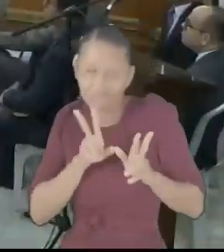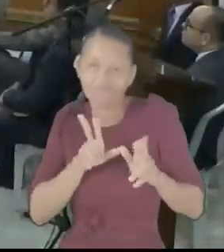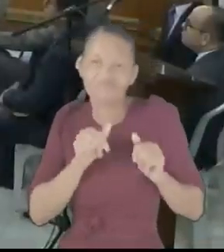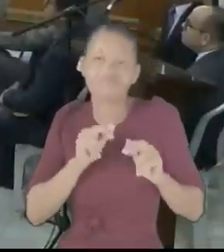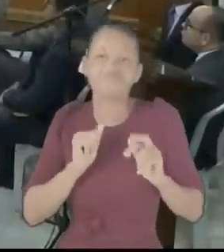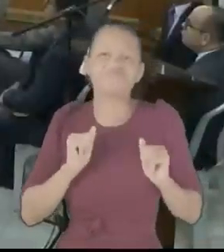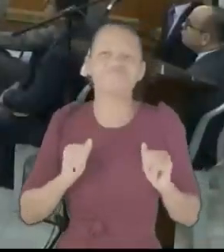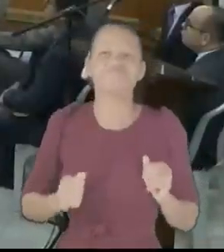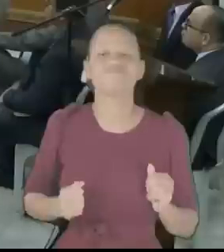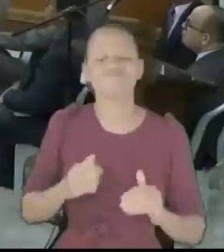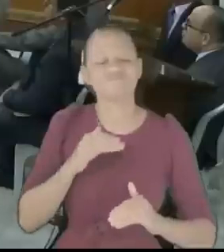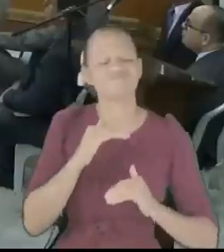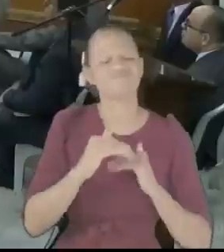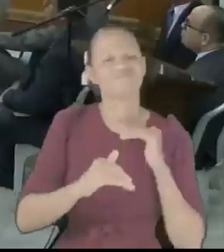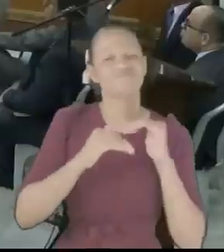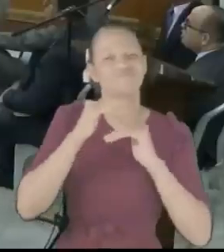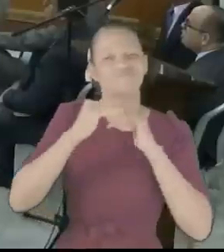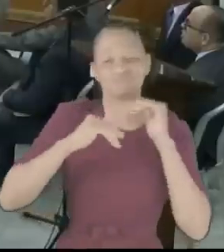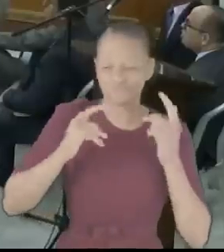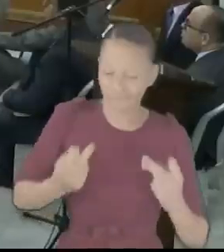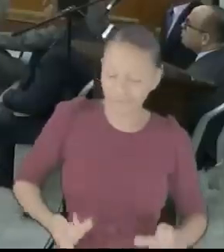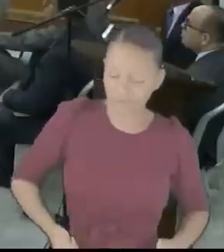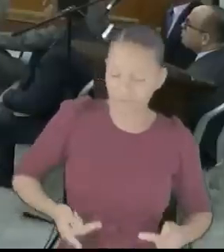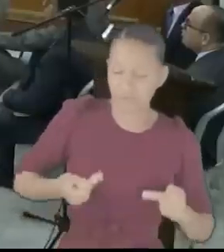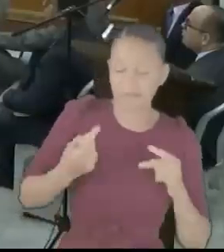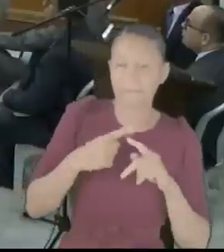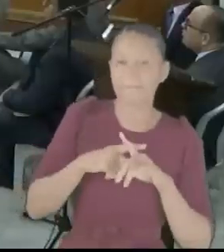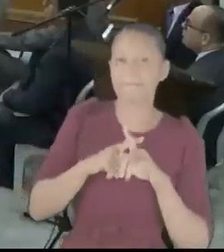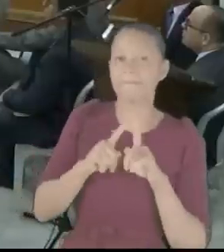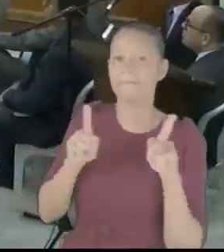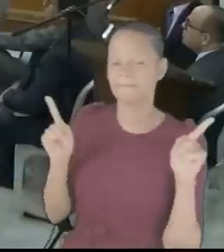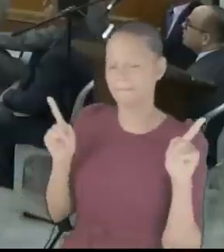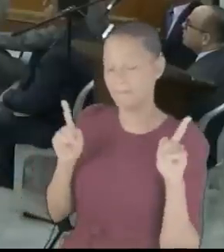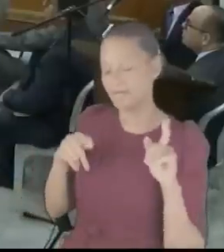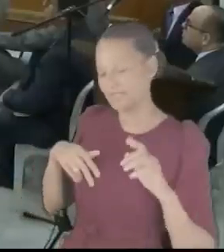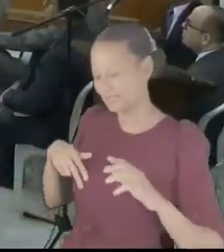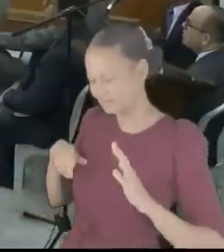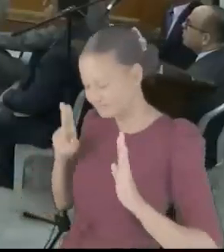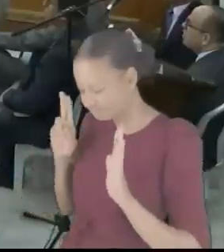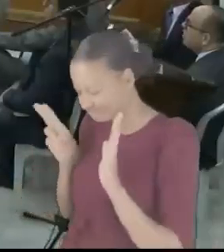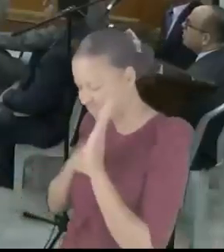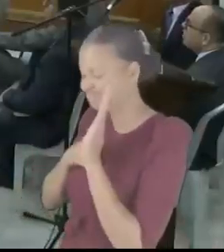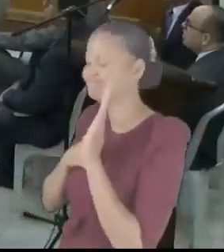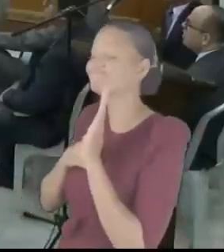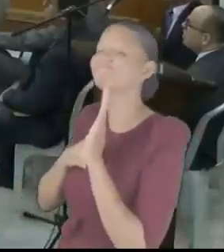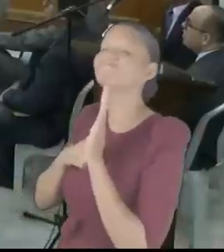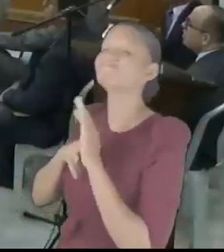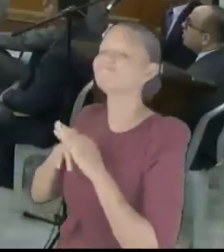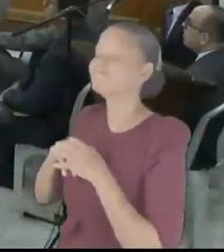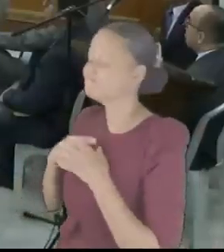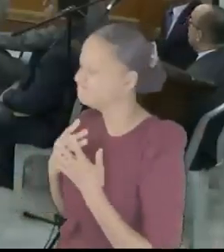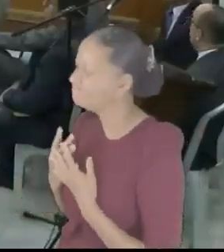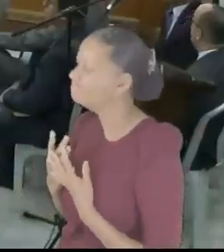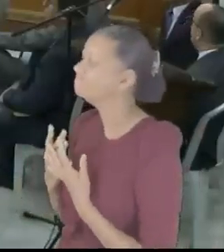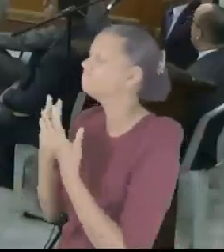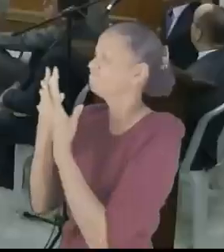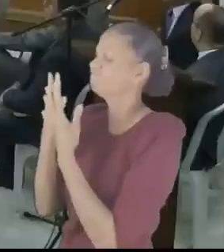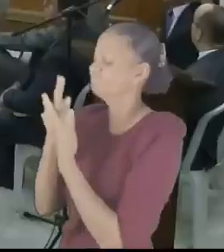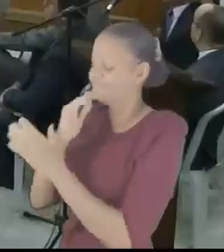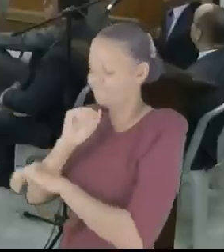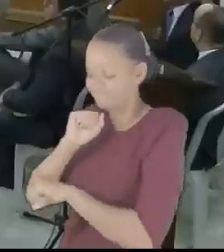prosperará, mas o que as confessa e